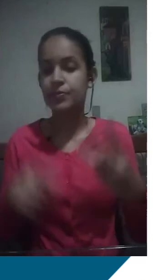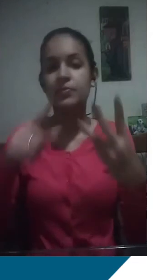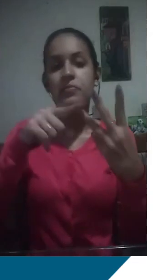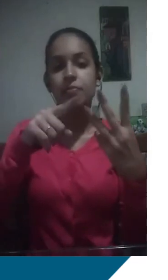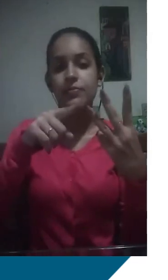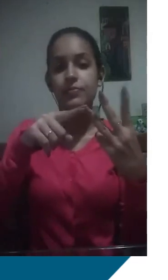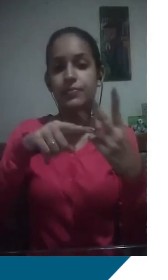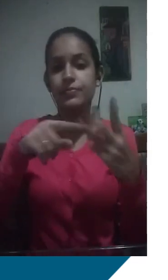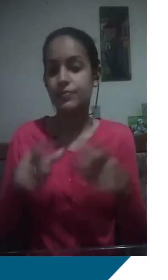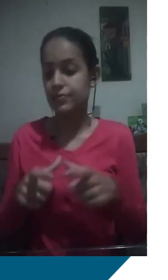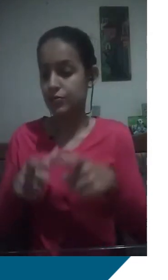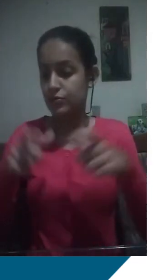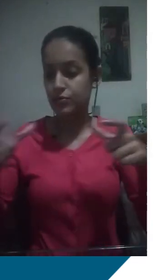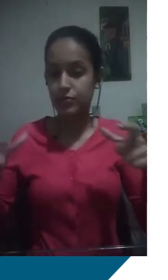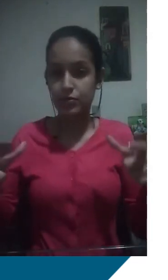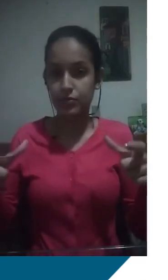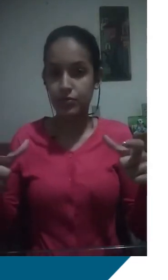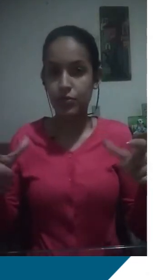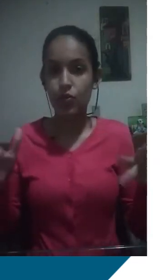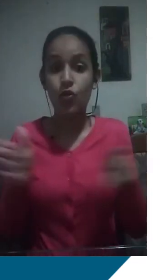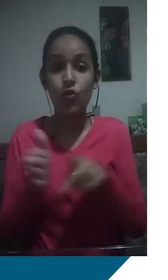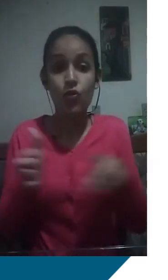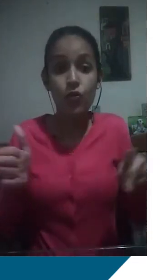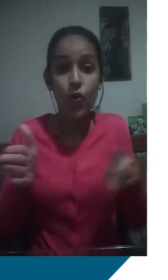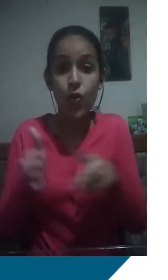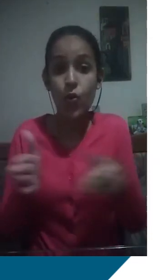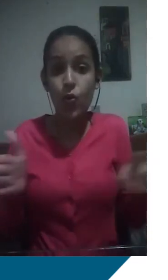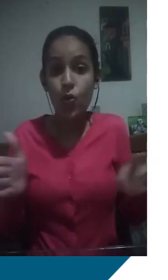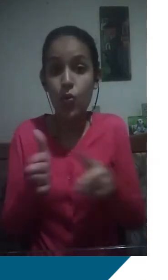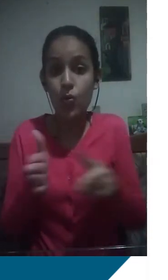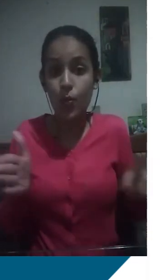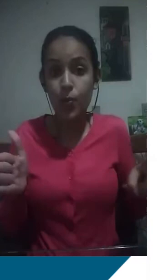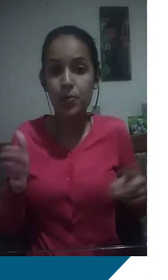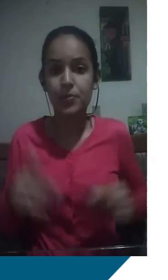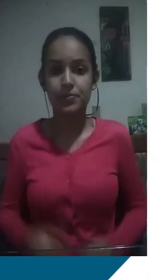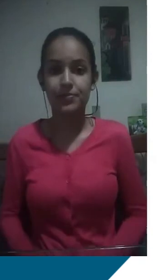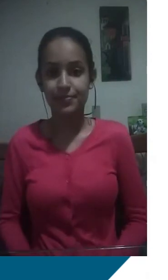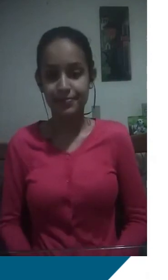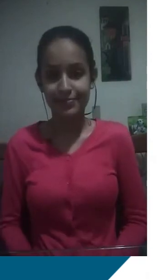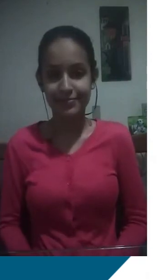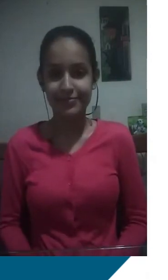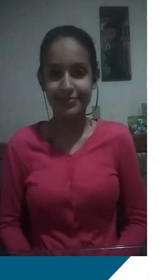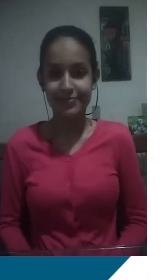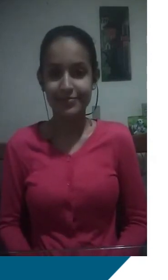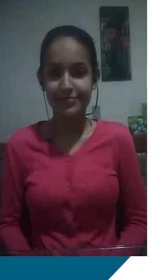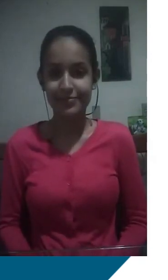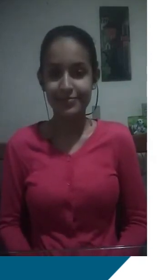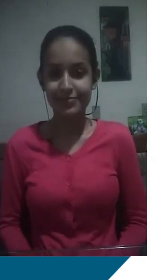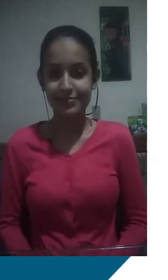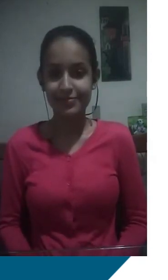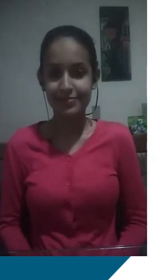comprimento, né? A superficial era só a área. E a dilatação volumétrica, como o próprio nome já diz, a gente vai estudar uma variação de